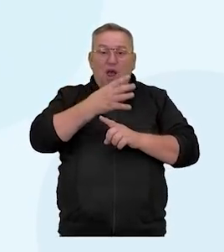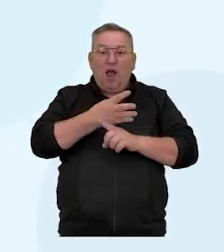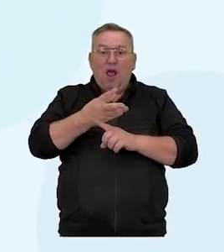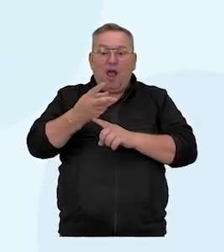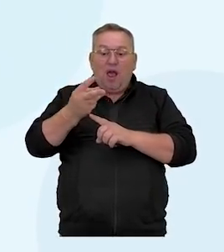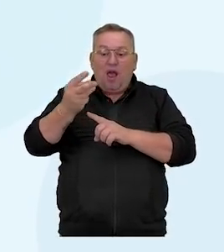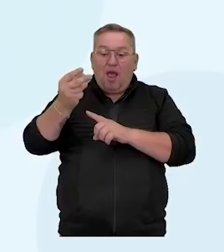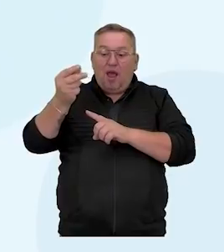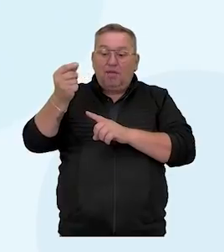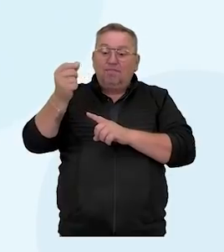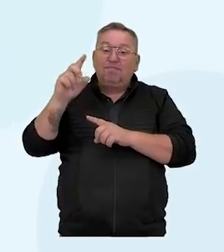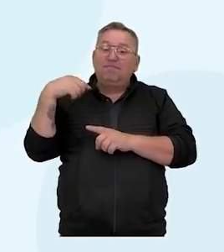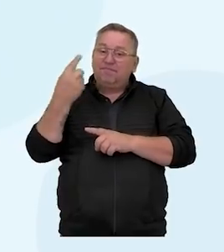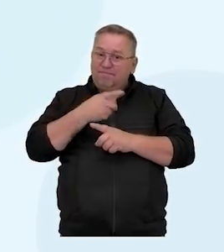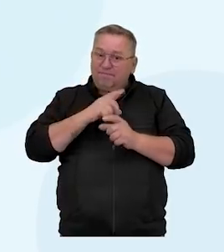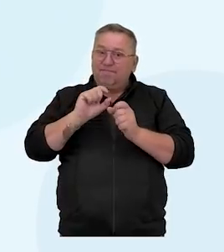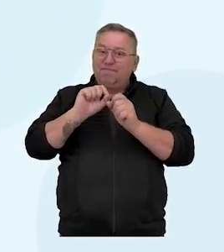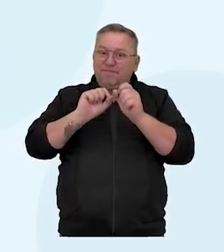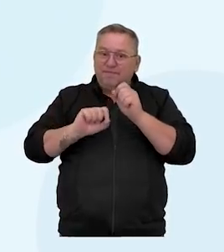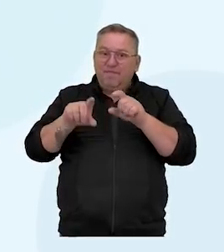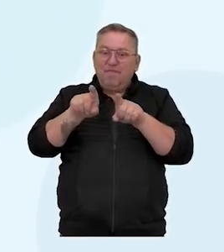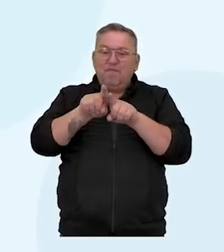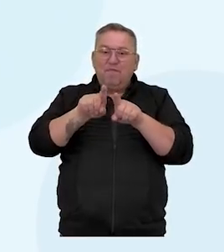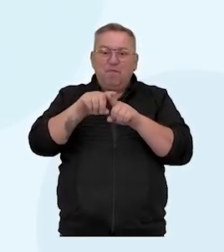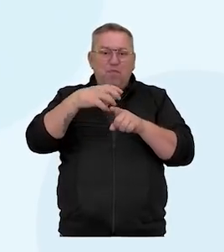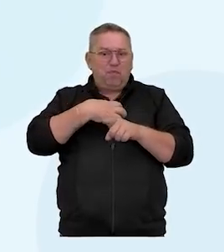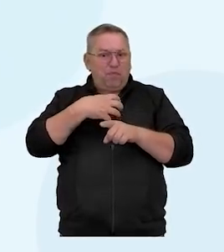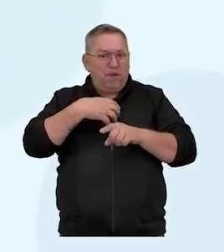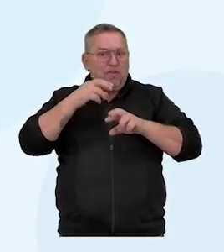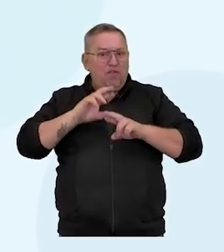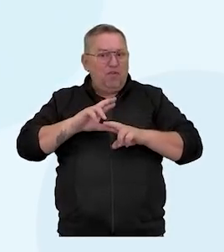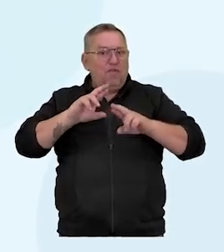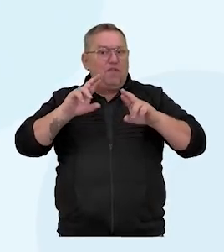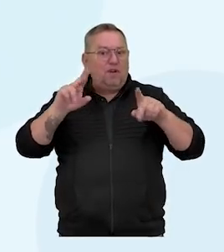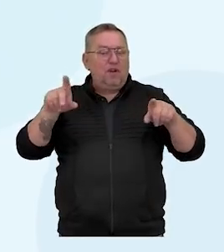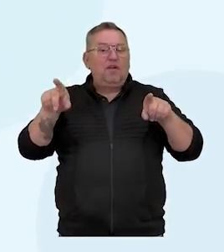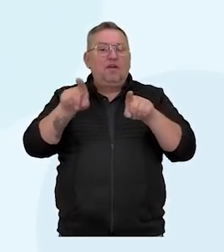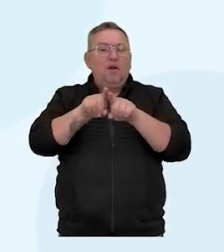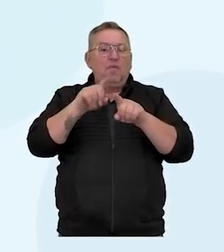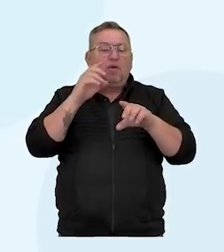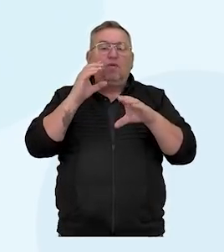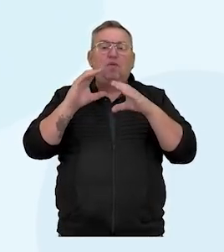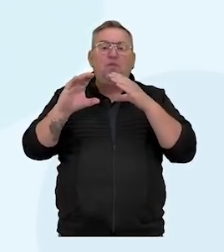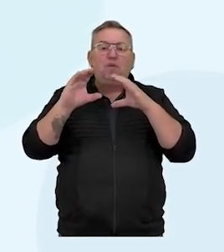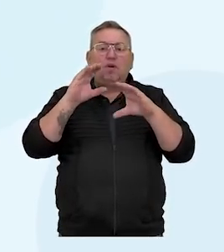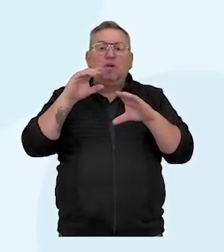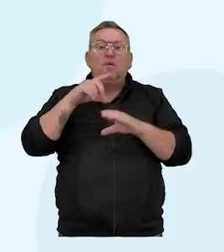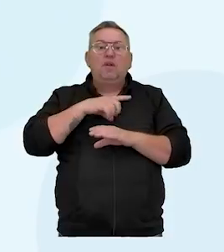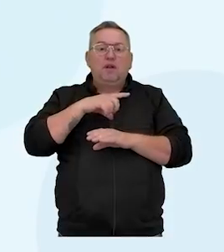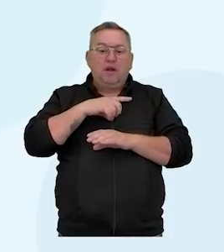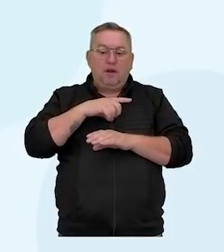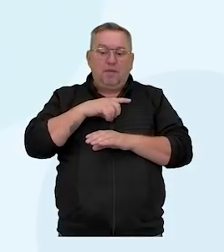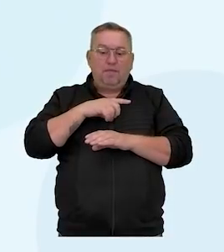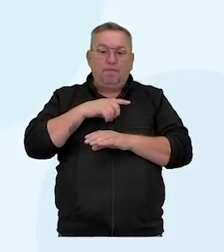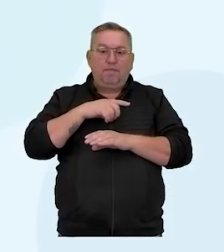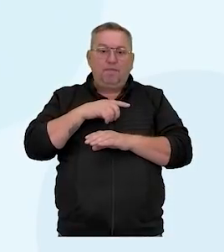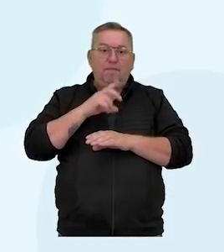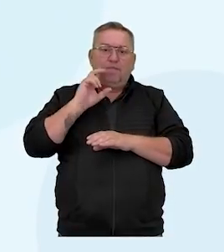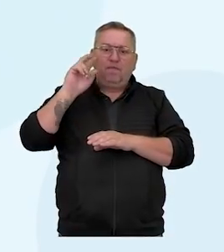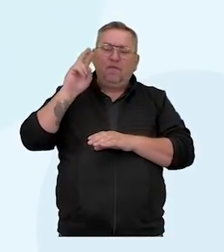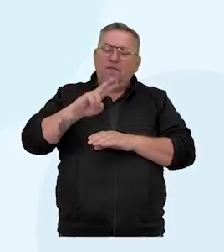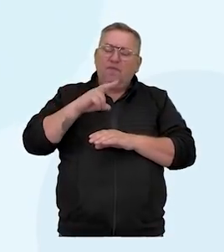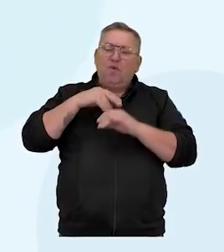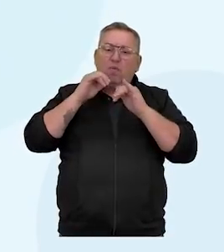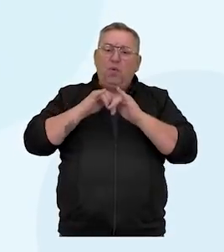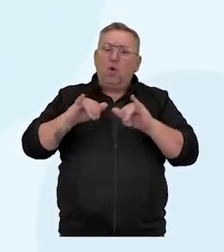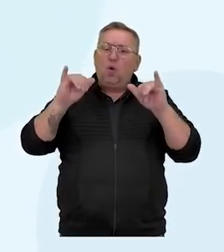nós sabemos, né, que são formas diferentes de comunicação que se tem, né, as